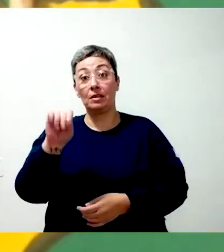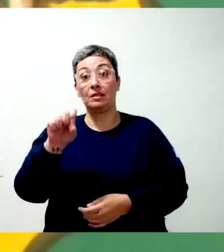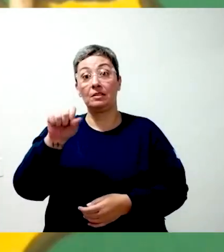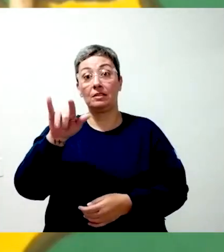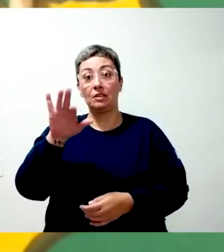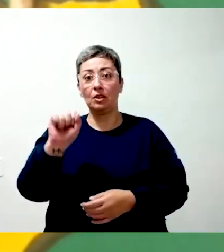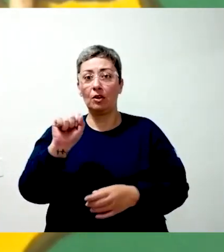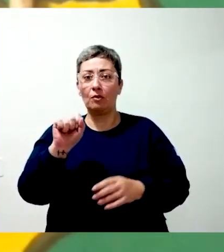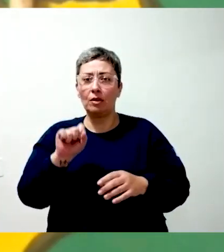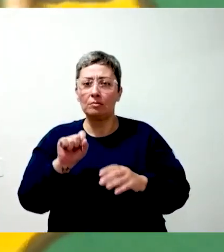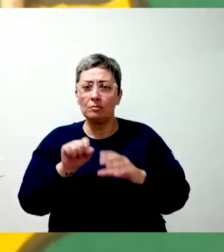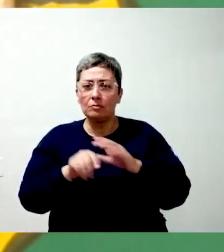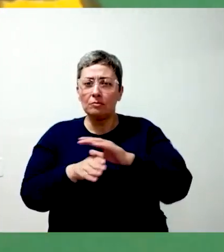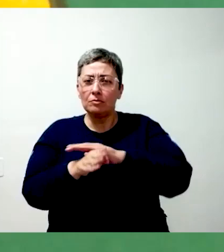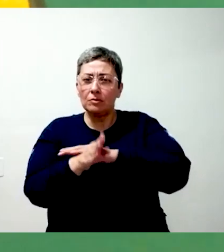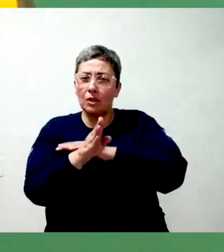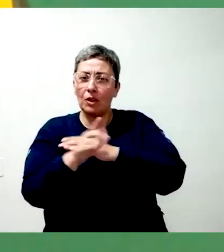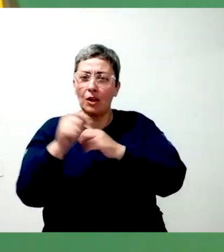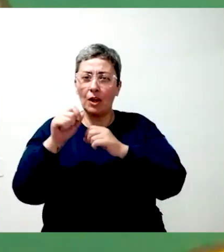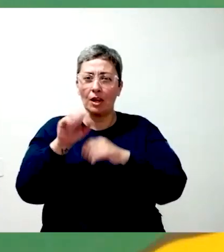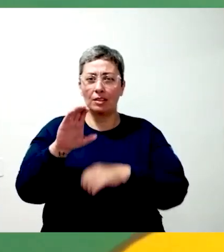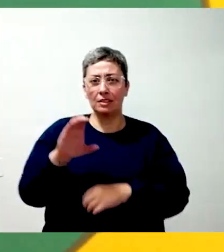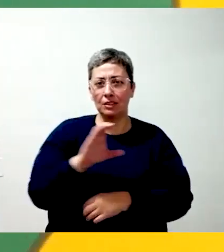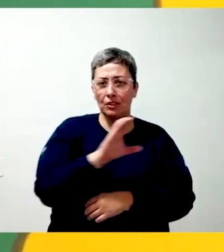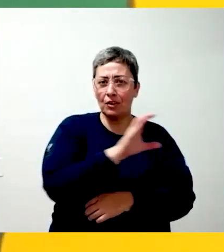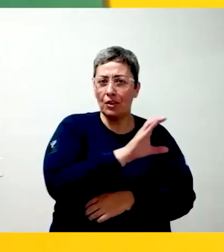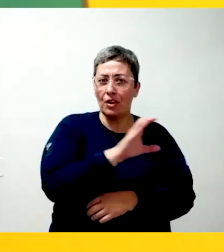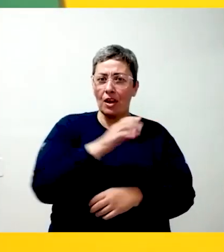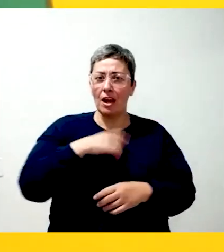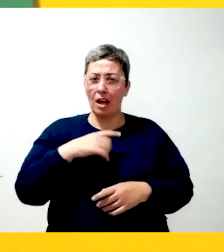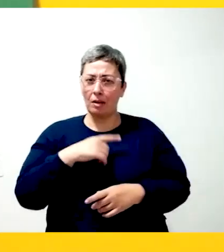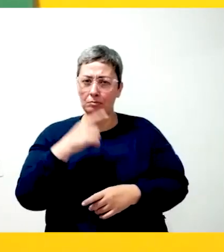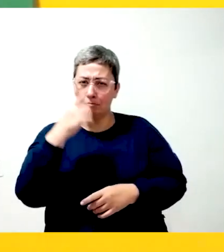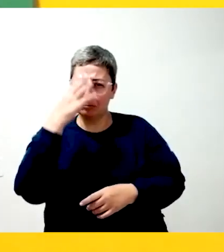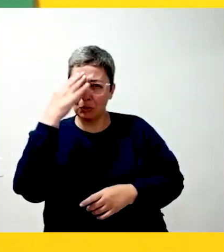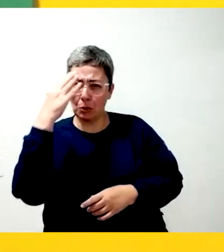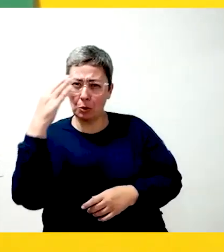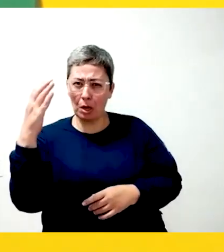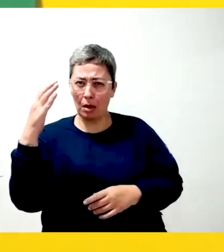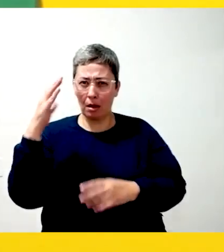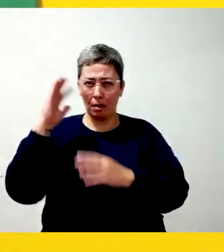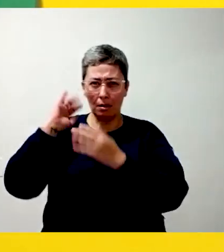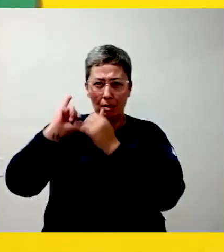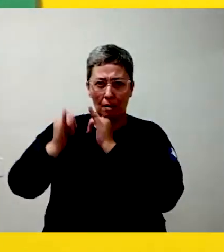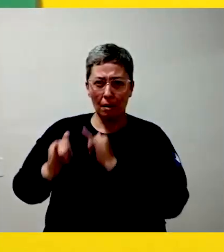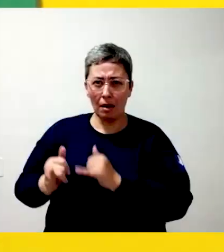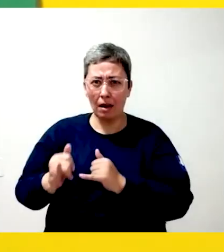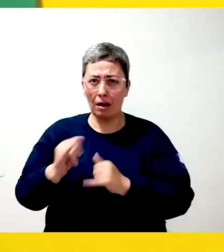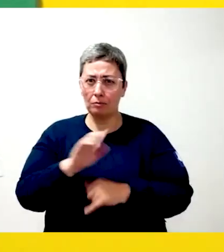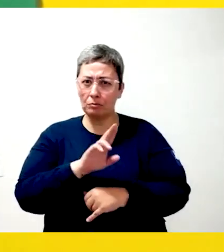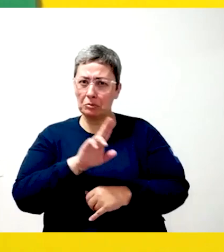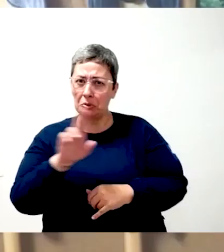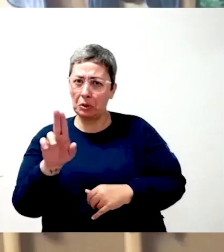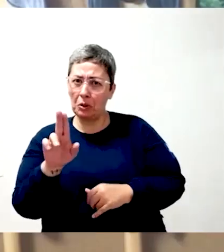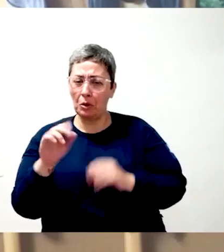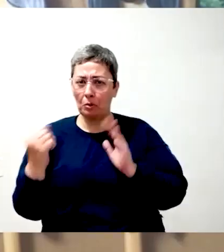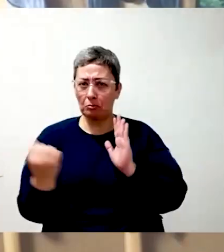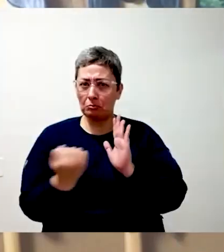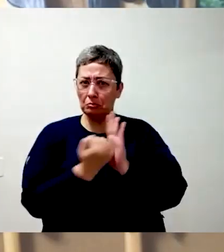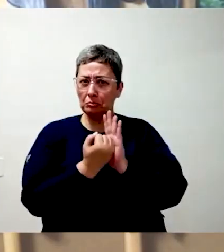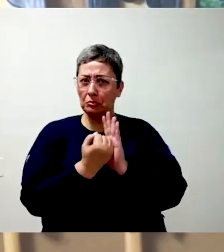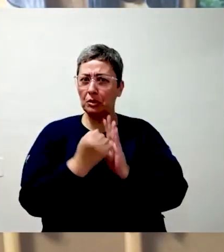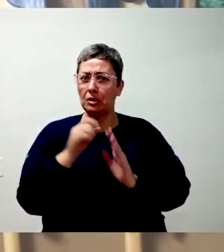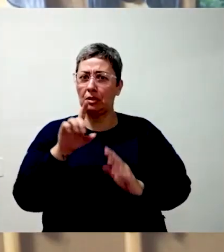centro-oeste. Transformou-se num mito e na figura chamada O Descobridor. Foi